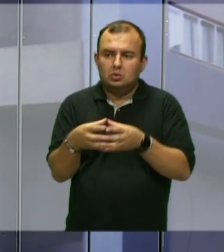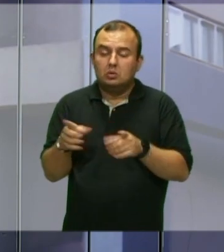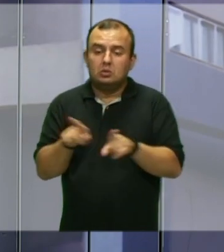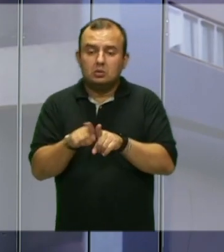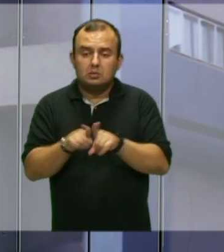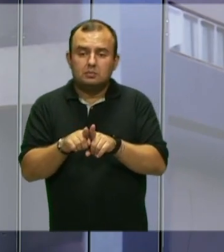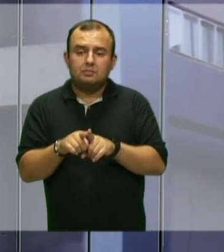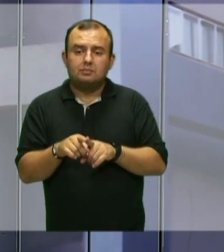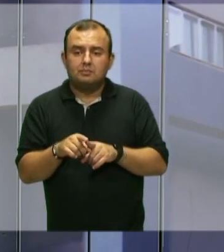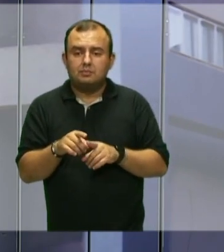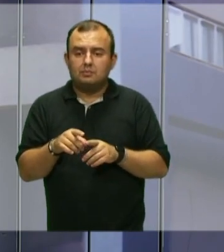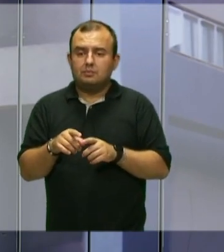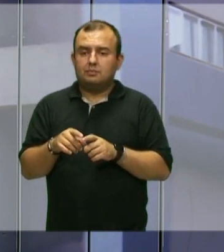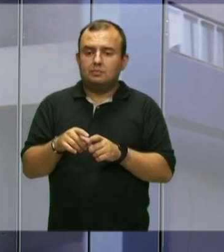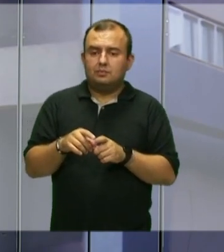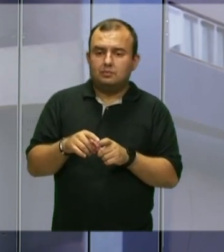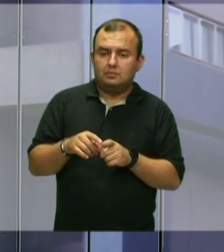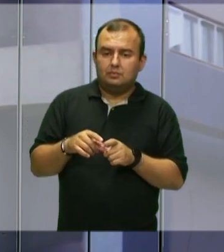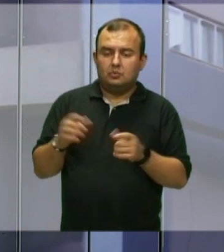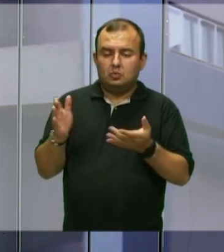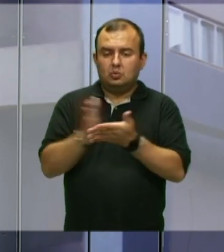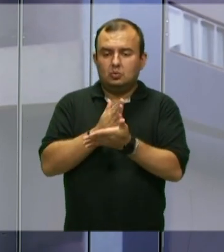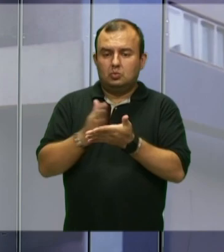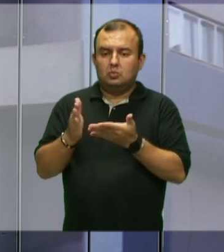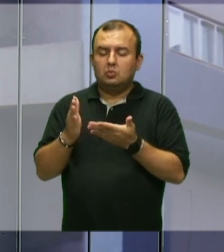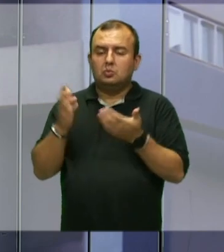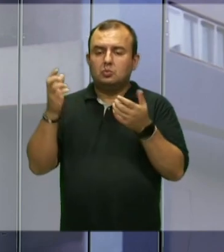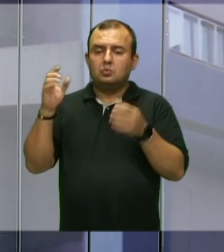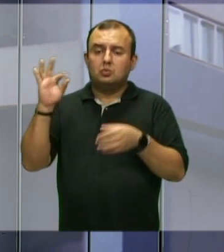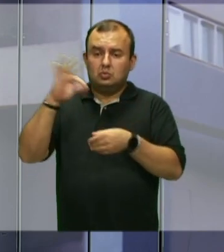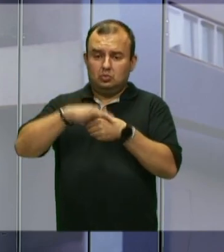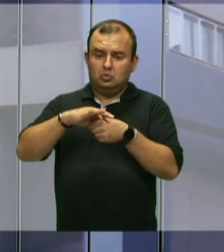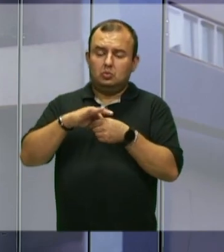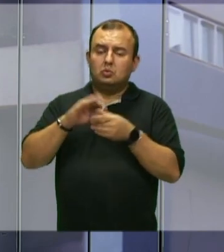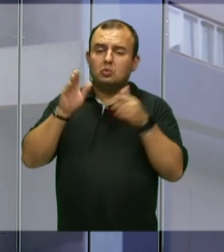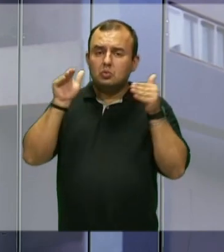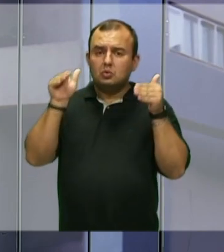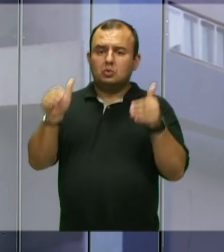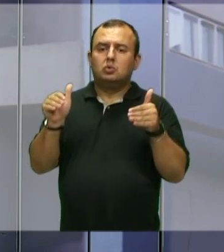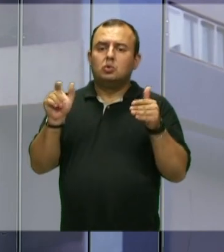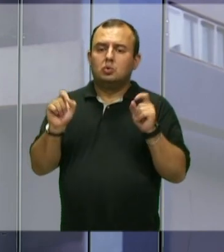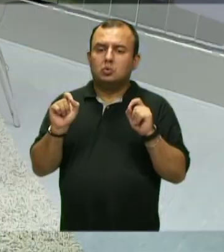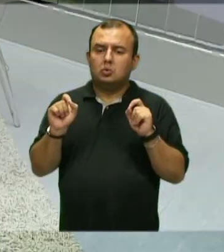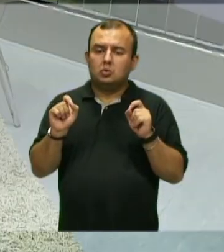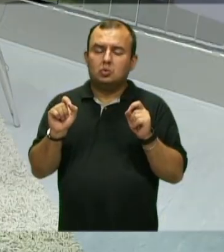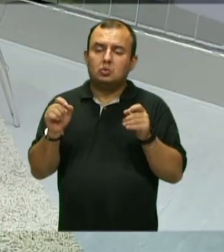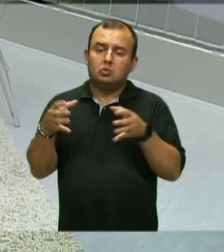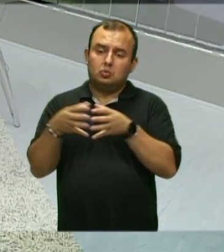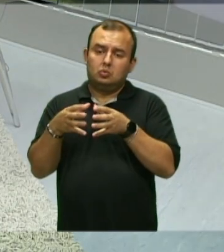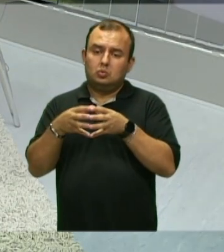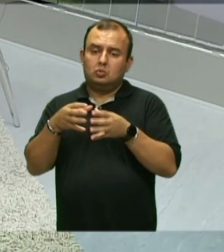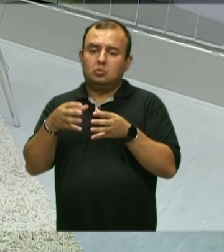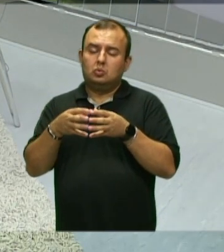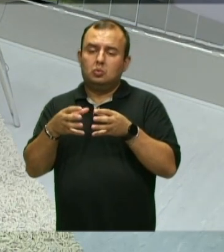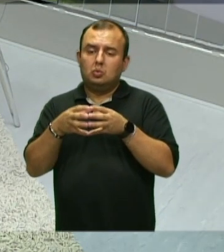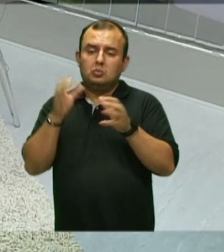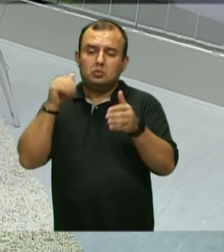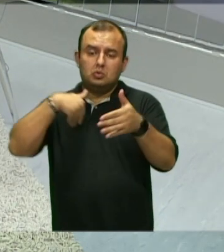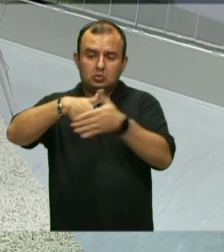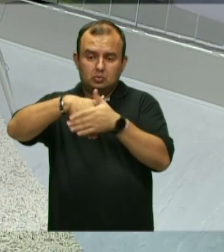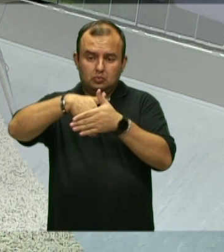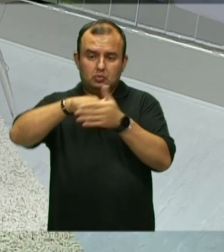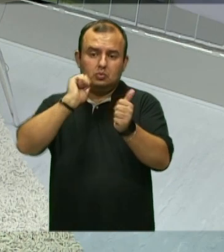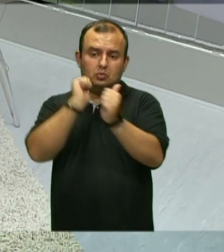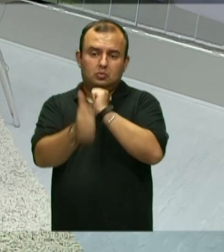algumas instituições, eu priorizei, por exemplo, o Clube Náutico Marcílio Dias, onde está